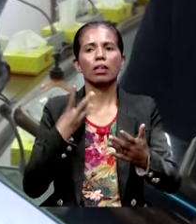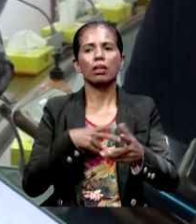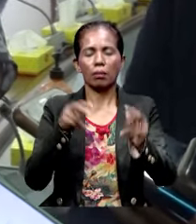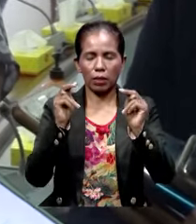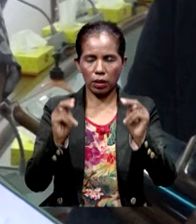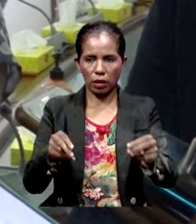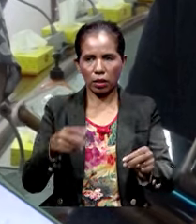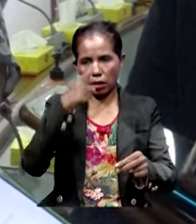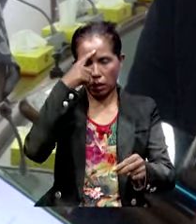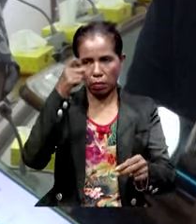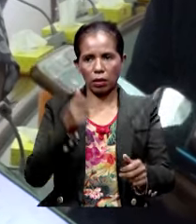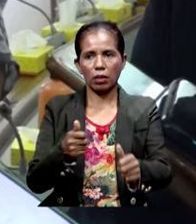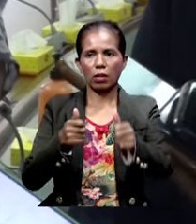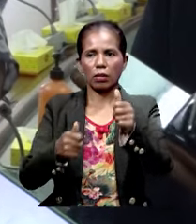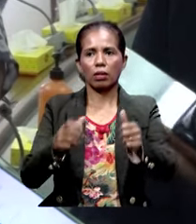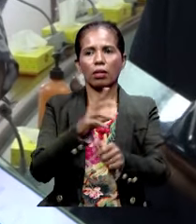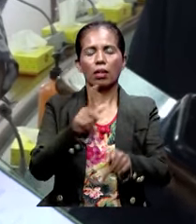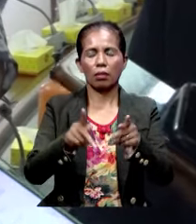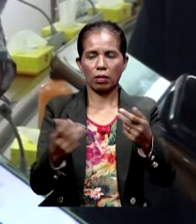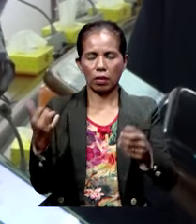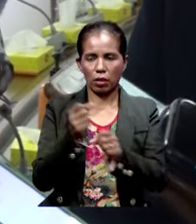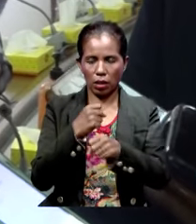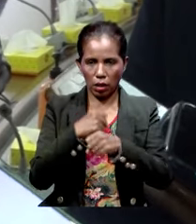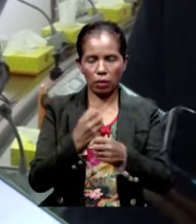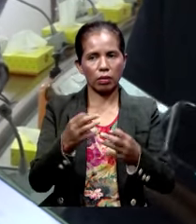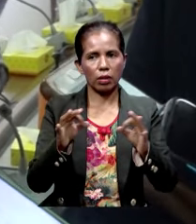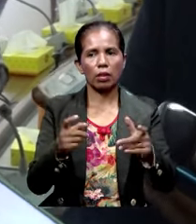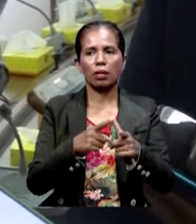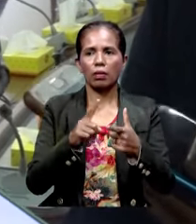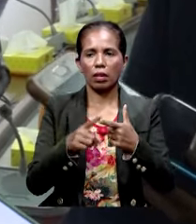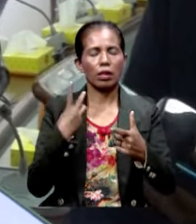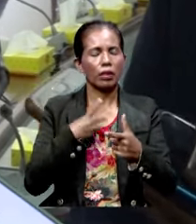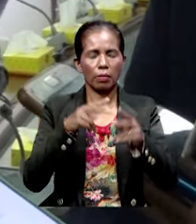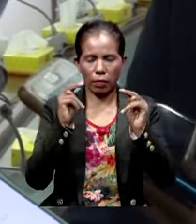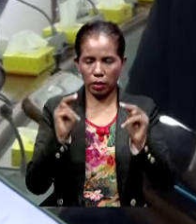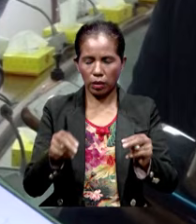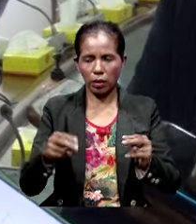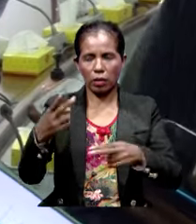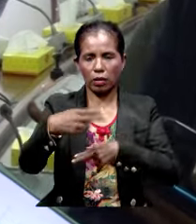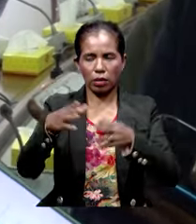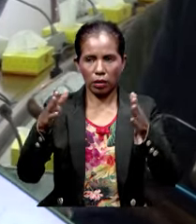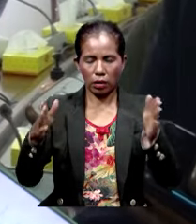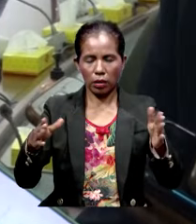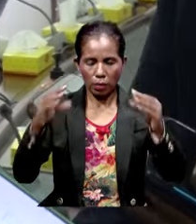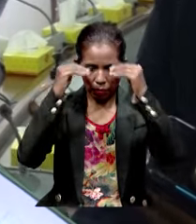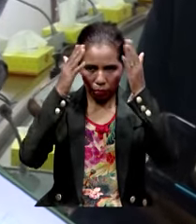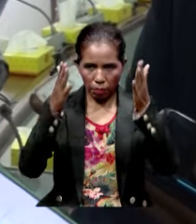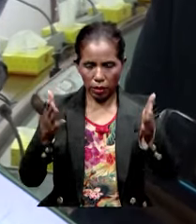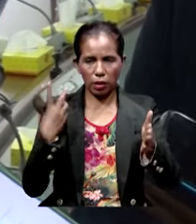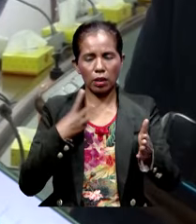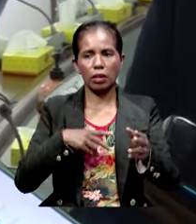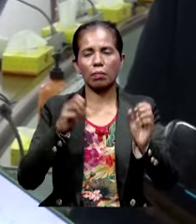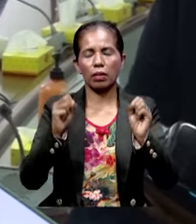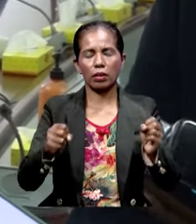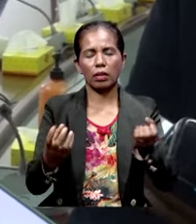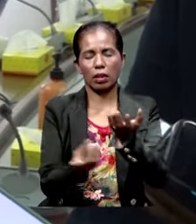precisa, tamba baseia para quadro pessoal, né, bem, aqui tá halotiona. E depois, ita precisa sala dos professores, ita precisa